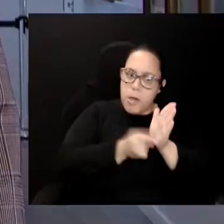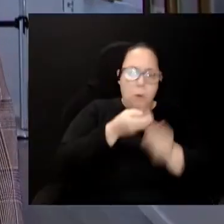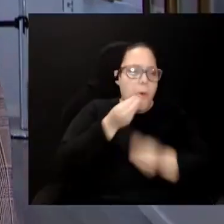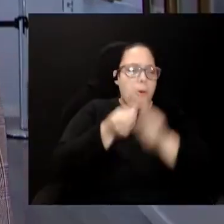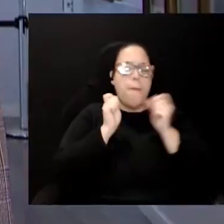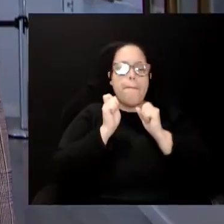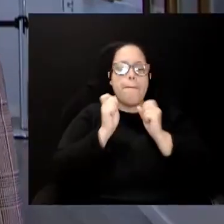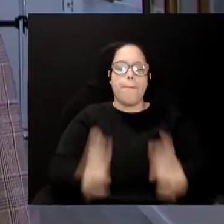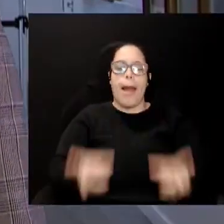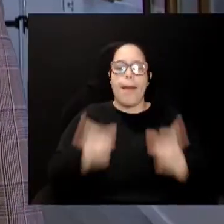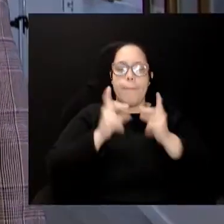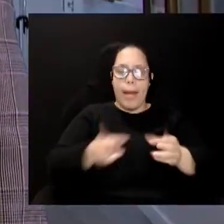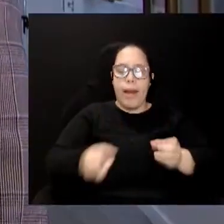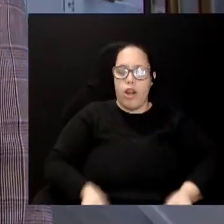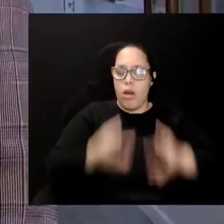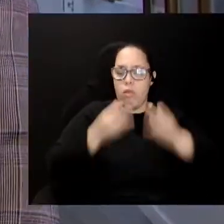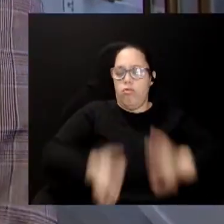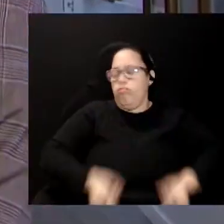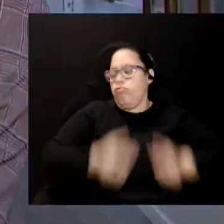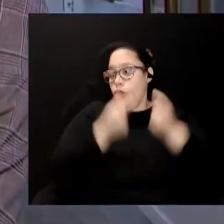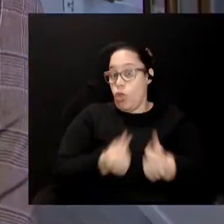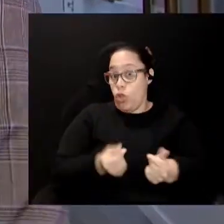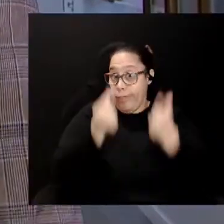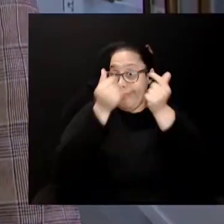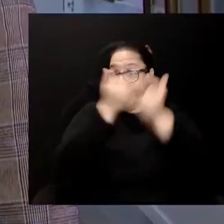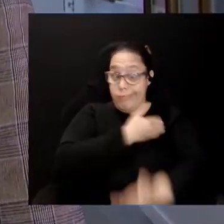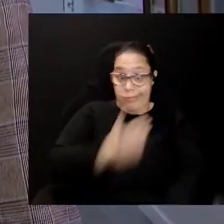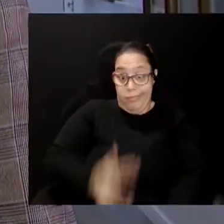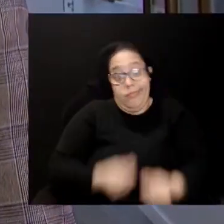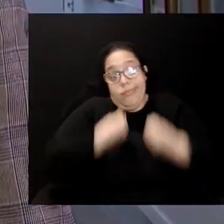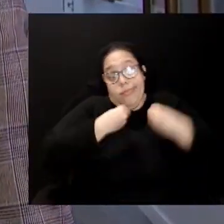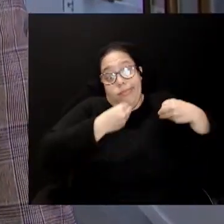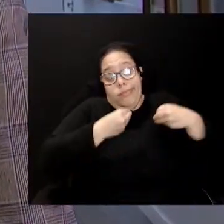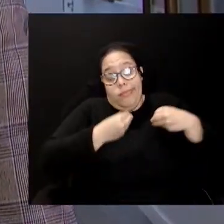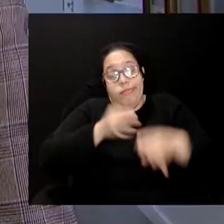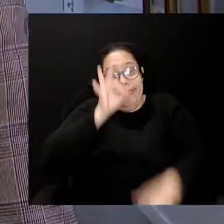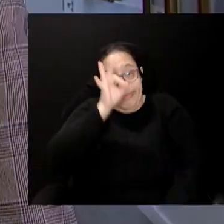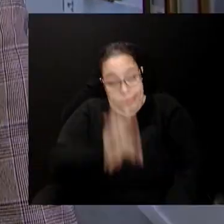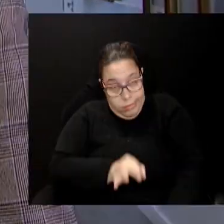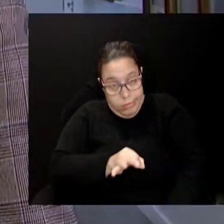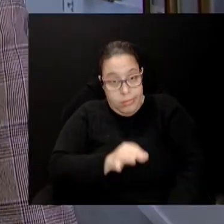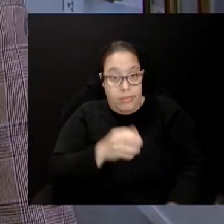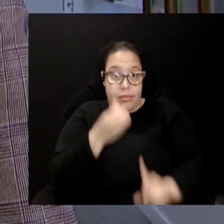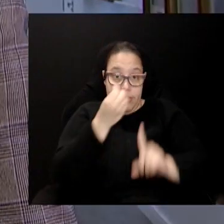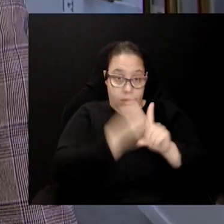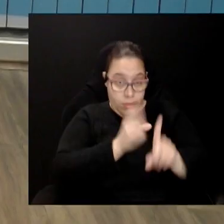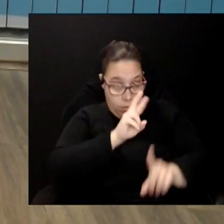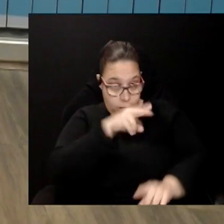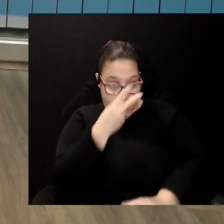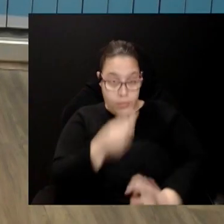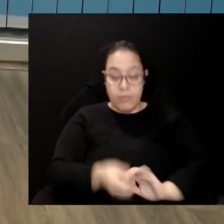da cultura, o dinheiro público e como devemos ser mais assertivos no segundo semestre.